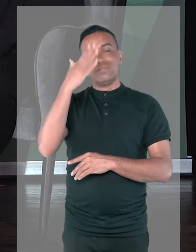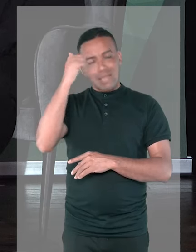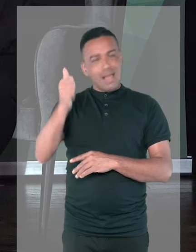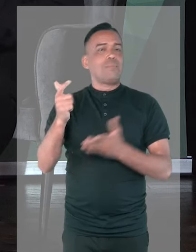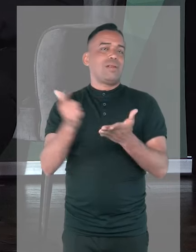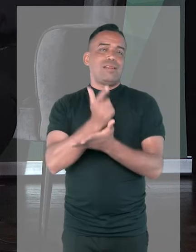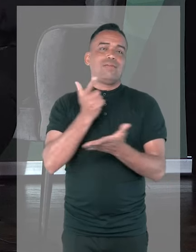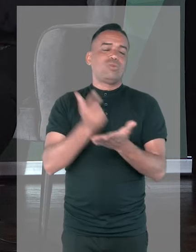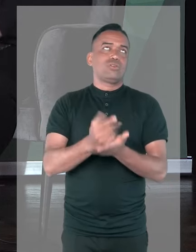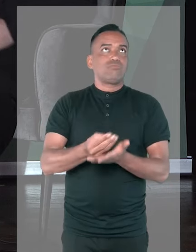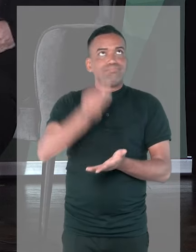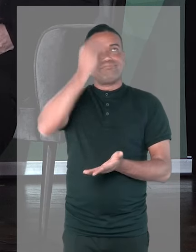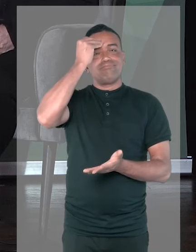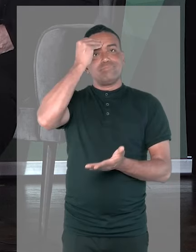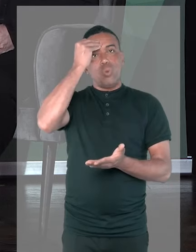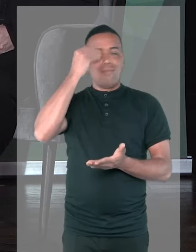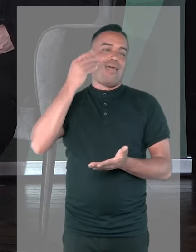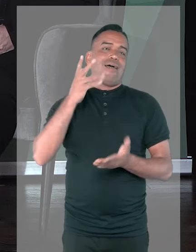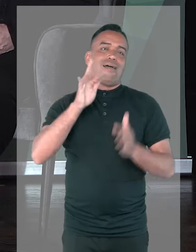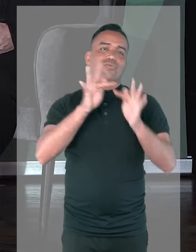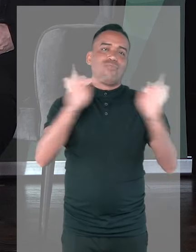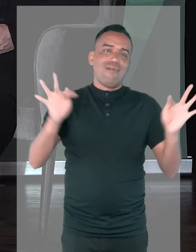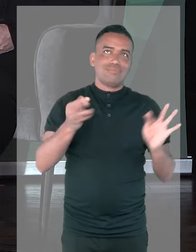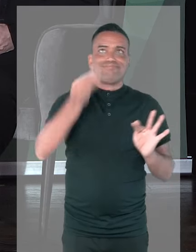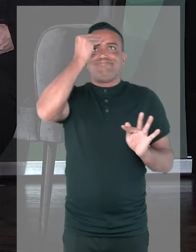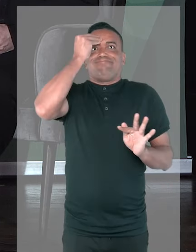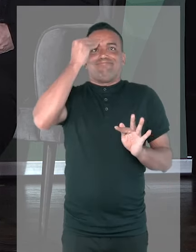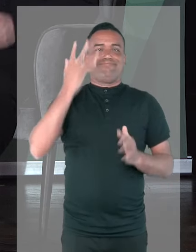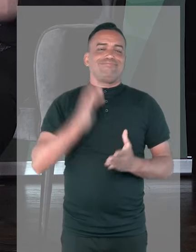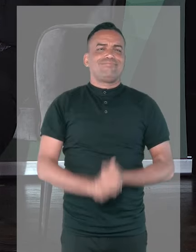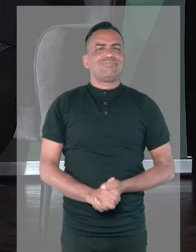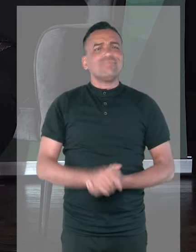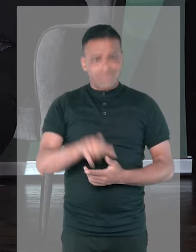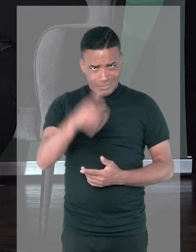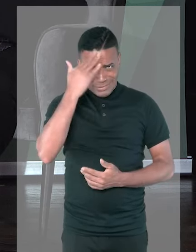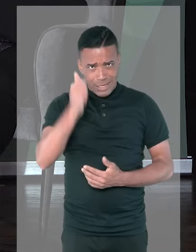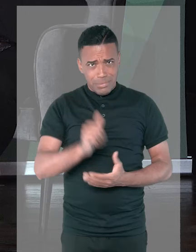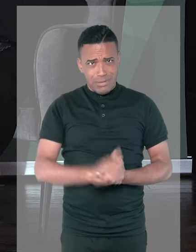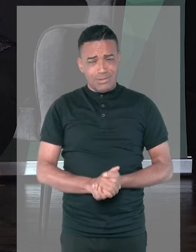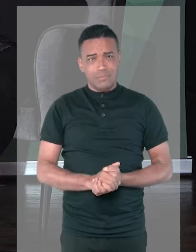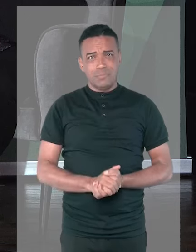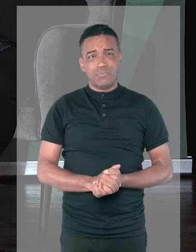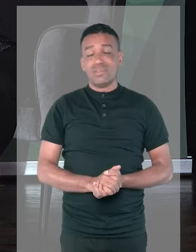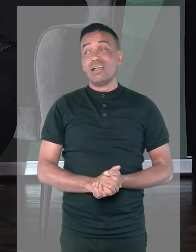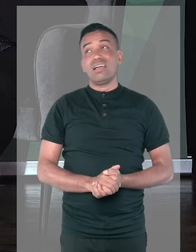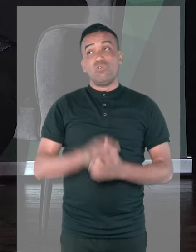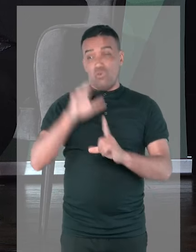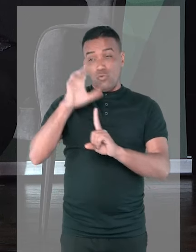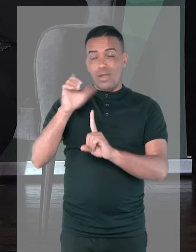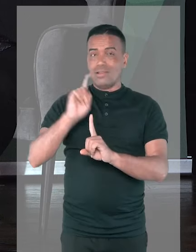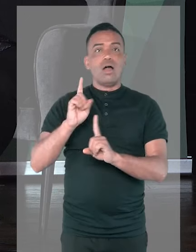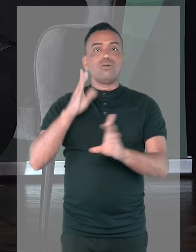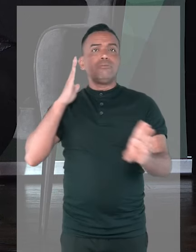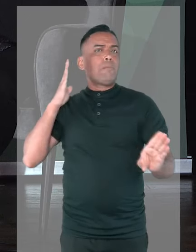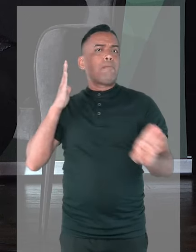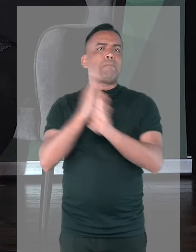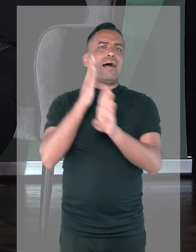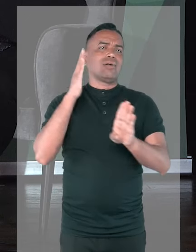cor. Você sabe disso, não sabe? Qual que é o impacto, não vou falar influência não, o impacto da